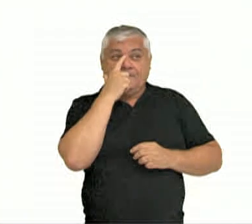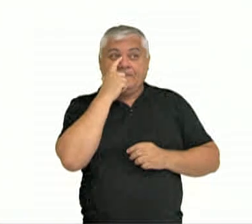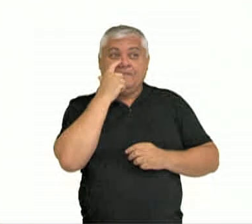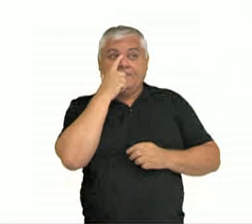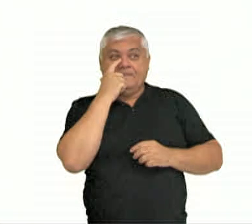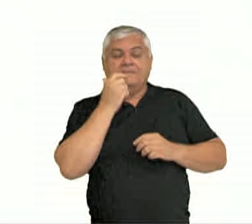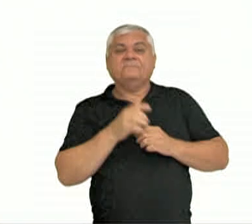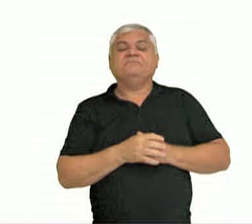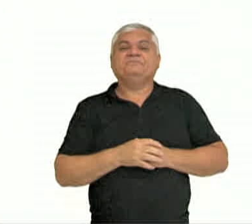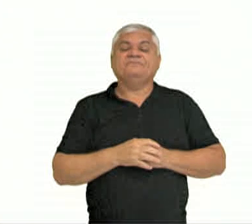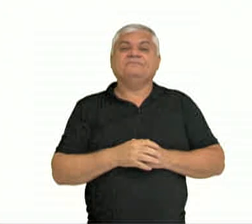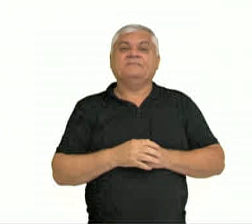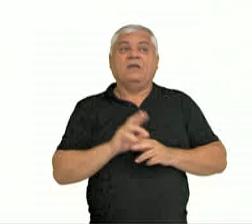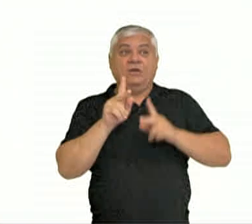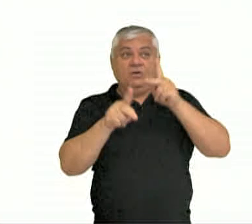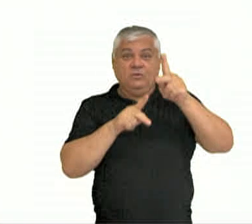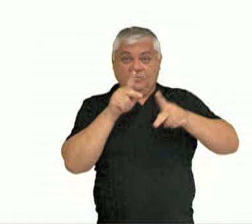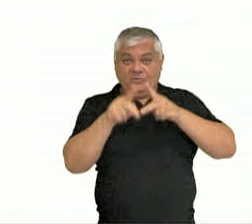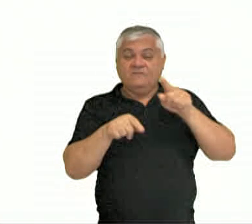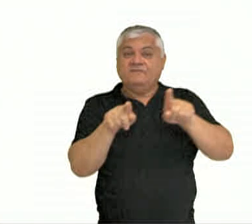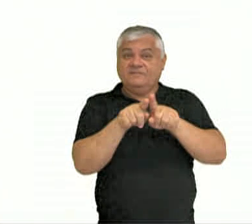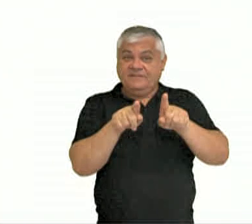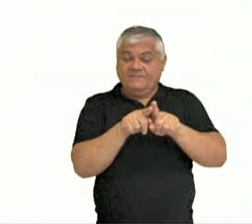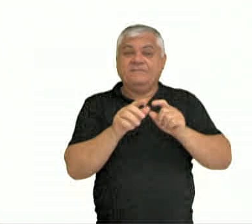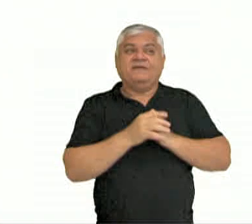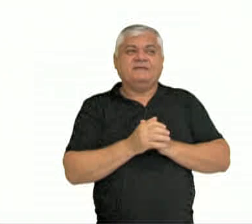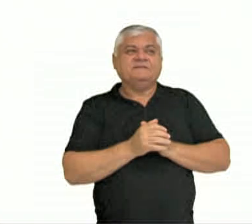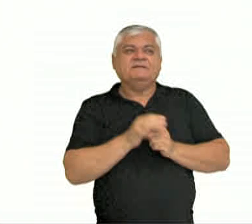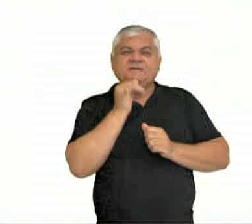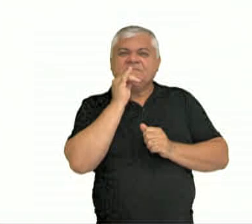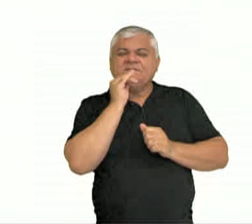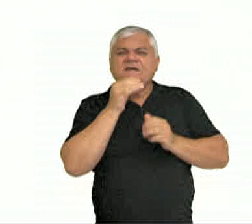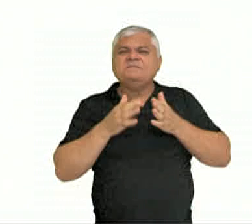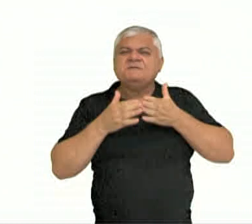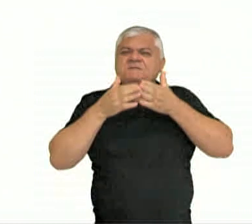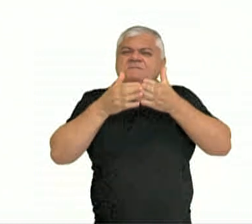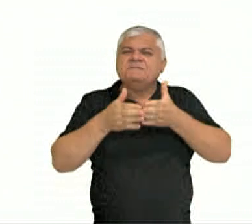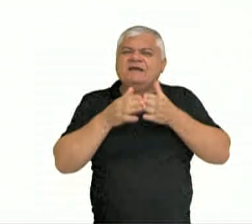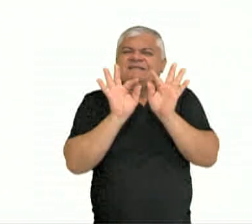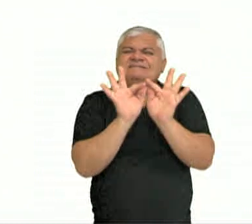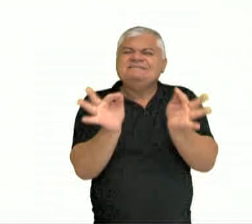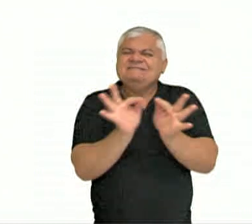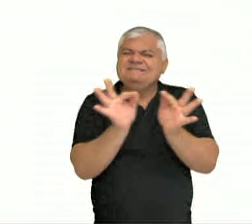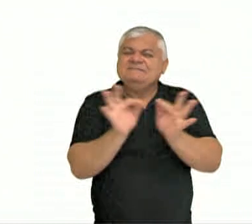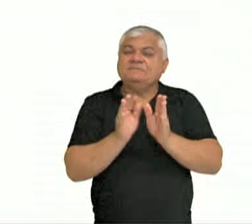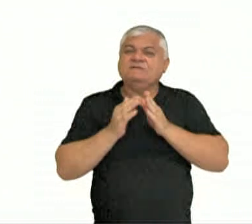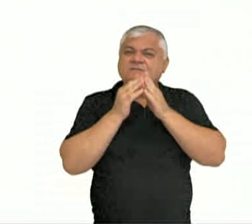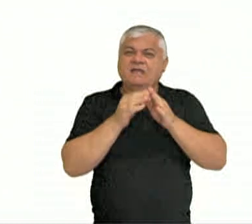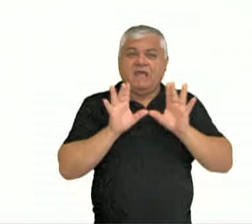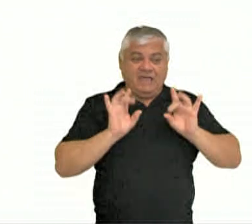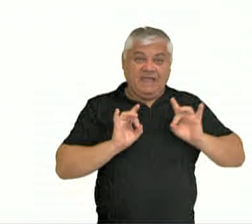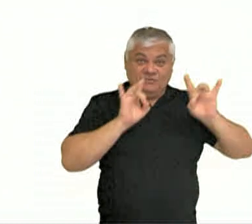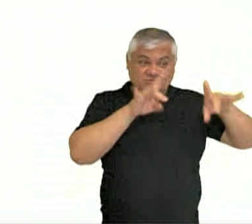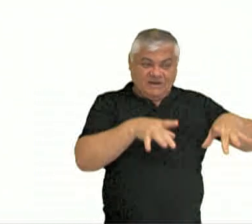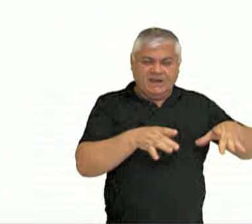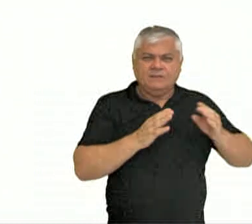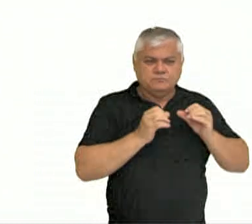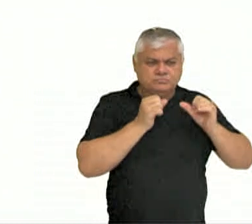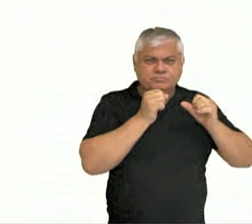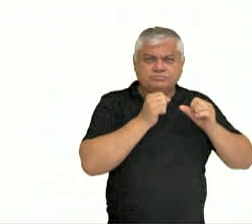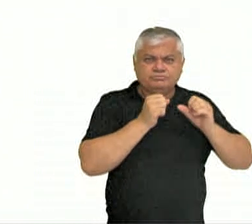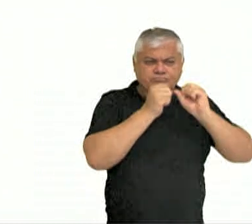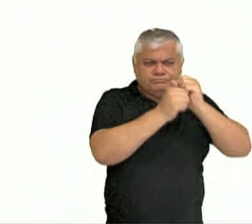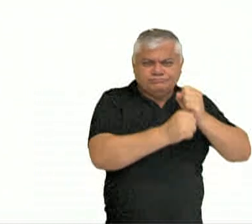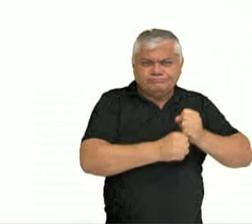Teoria malaio-polinésia, o professor Roberto falou, pequenas embarcações que sairiam da Austrália, atravessando